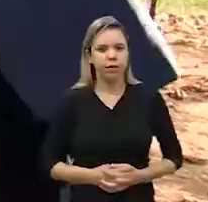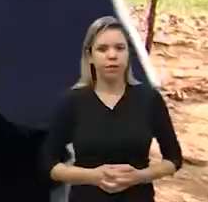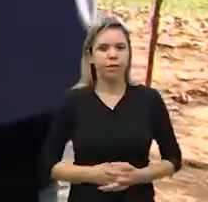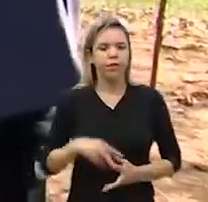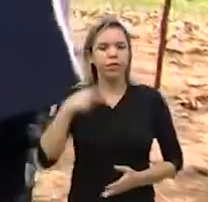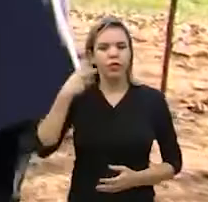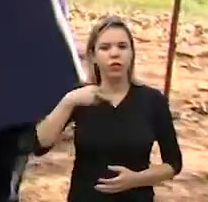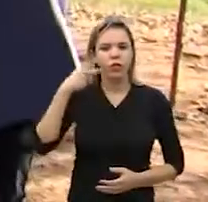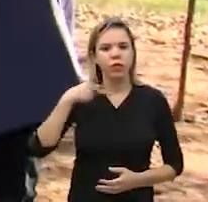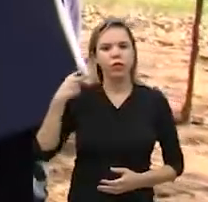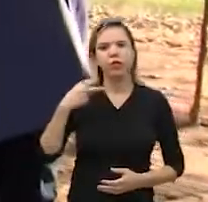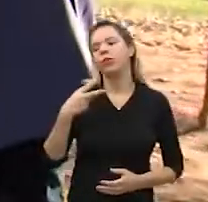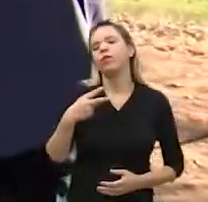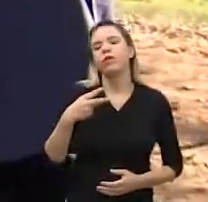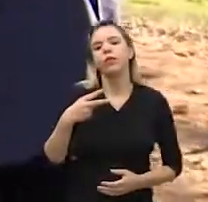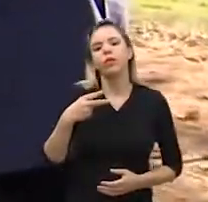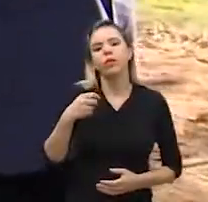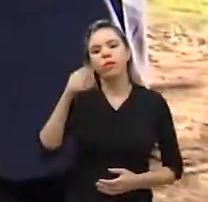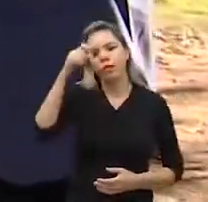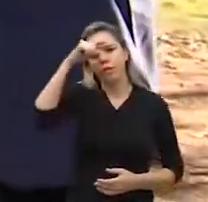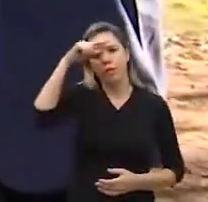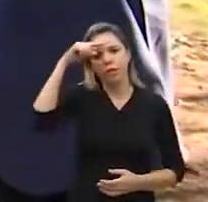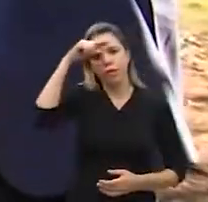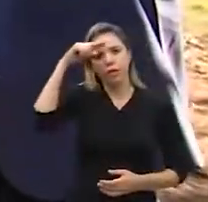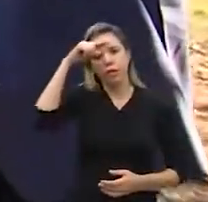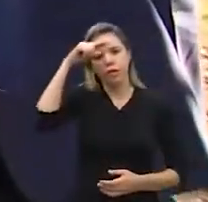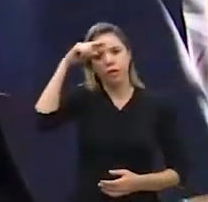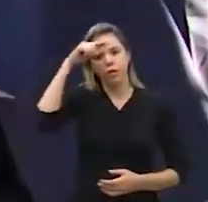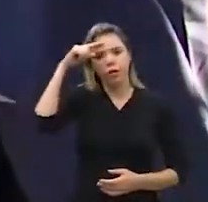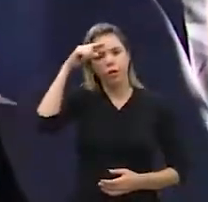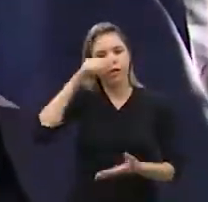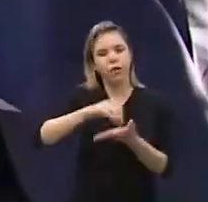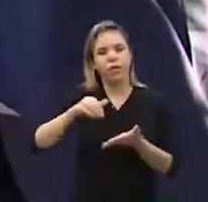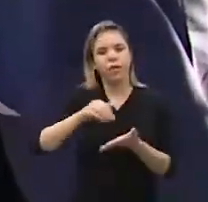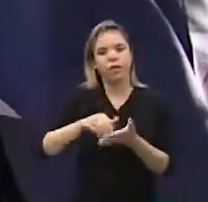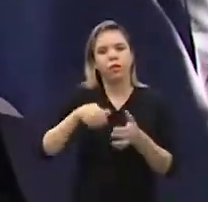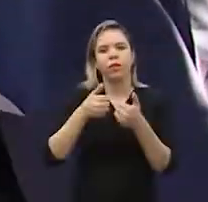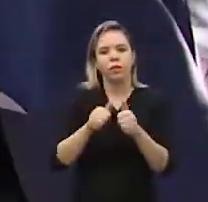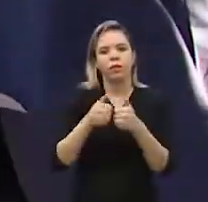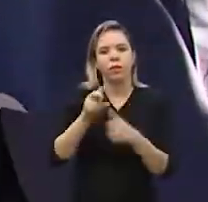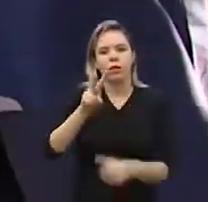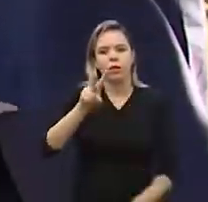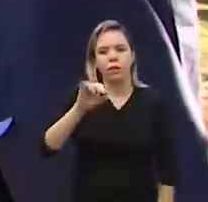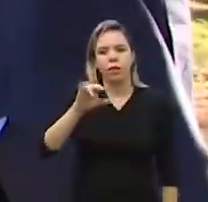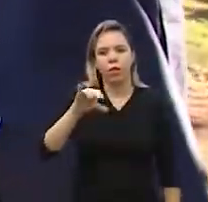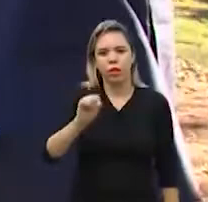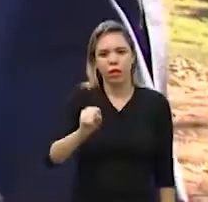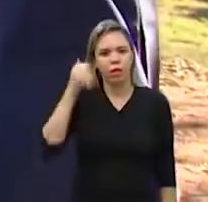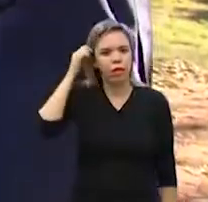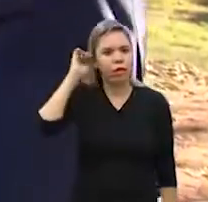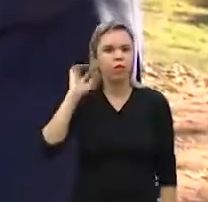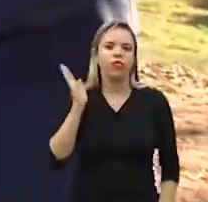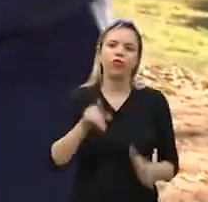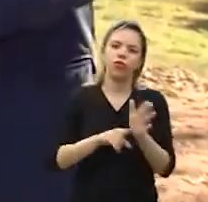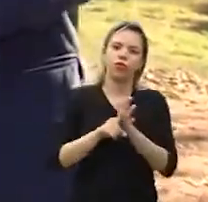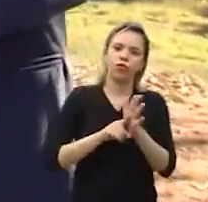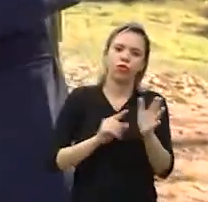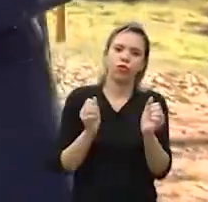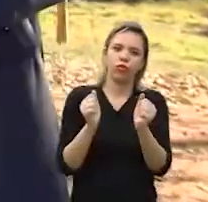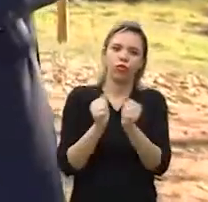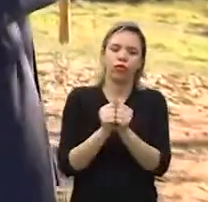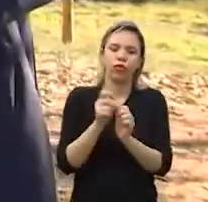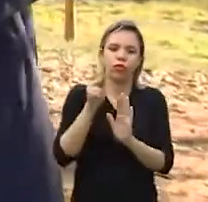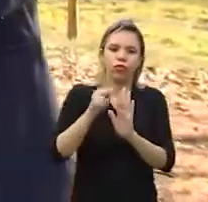e o vereador Otto Alejandro e o secretário Municipal de Transportes Vinícius riverete já